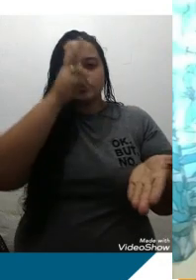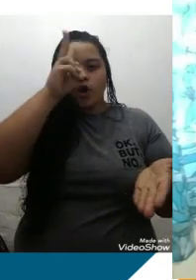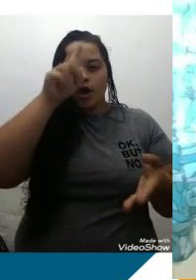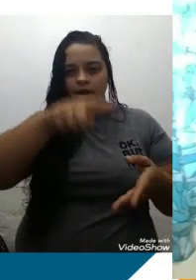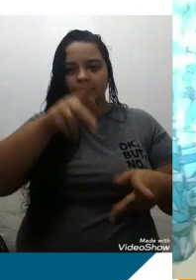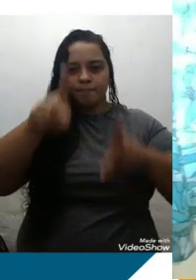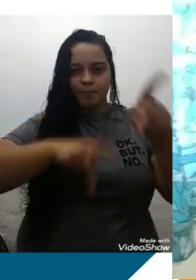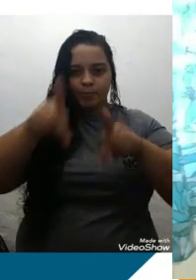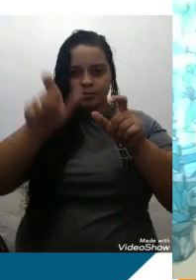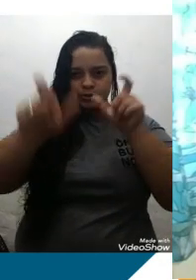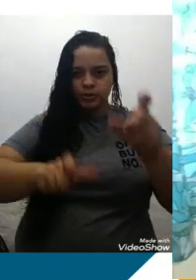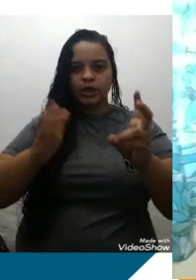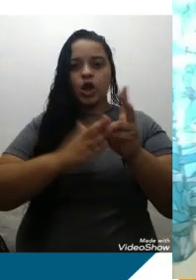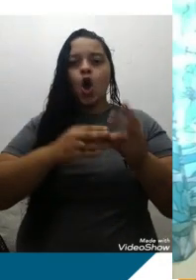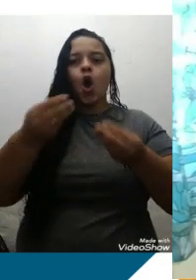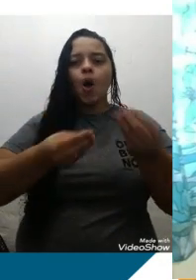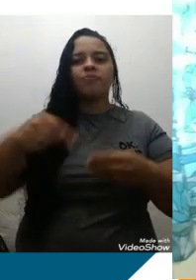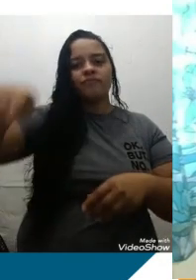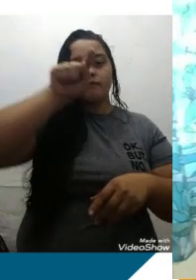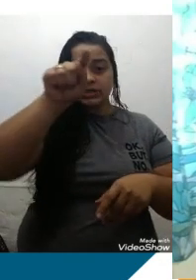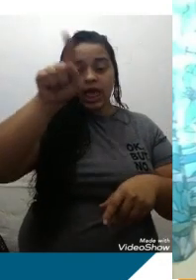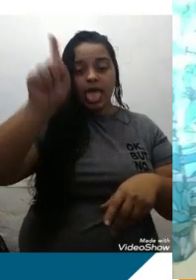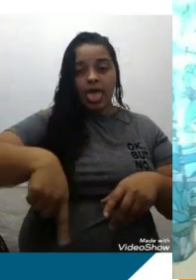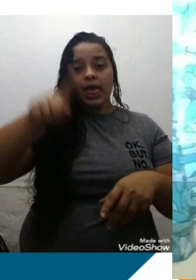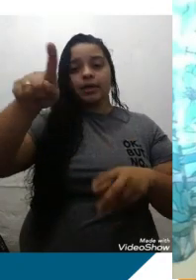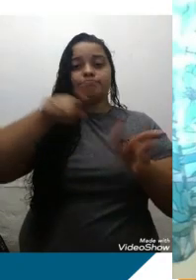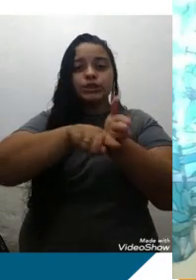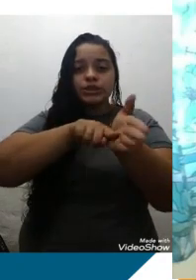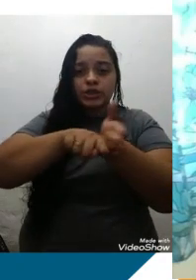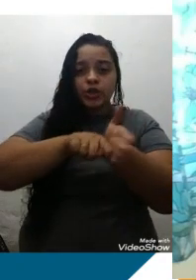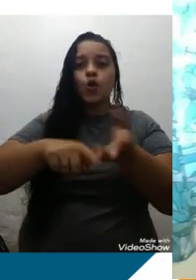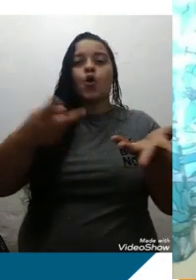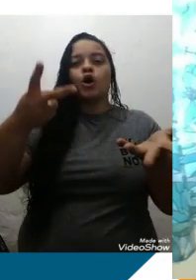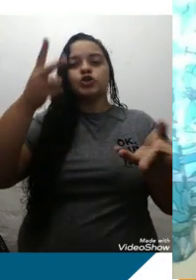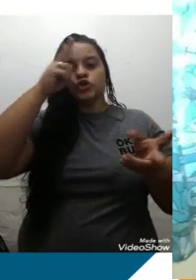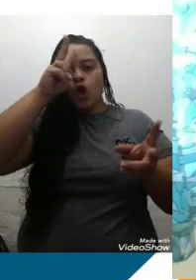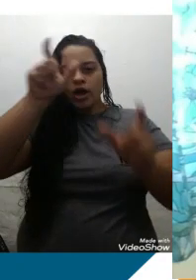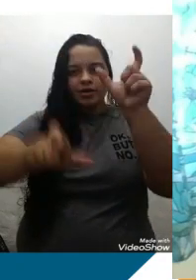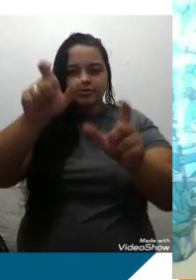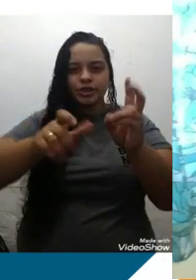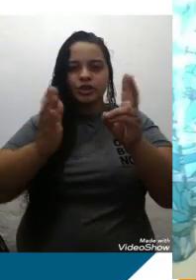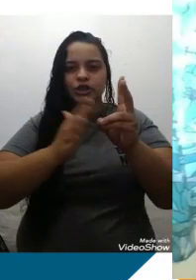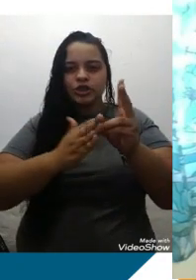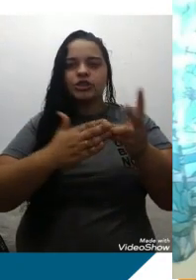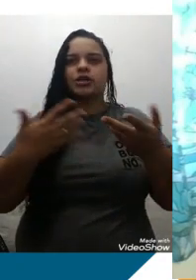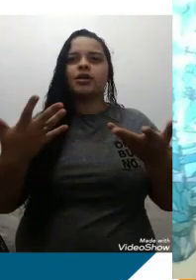eu queria saber, para você, João, como pesquisador da história dos povos indígenas, quando a gente